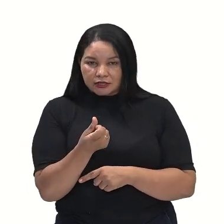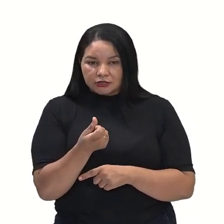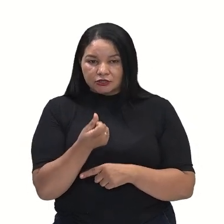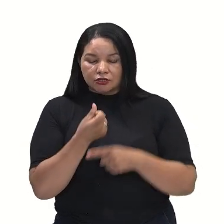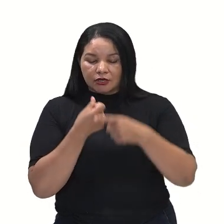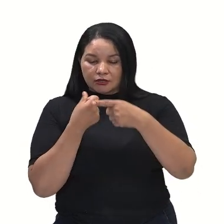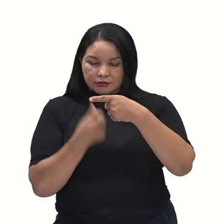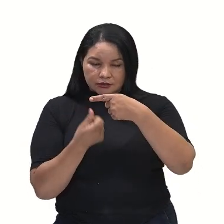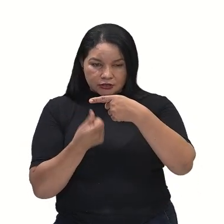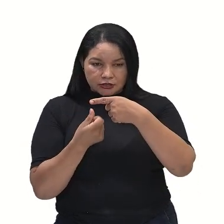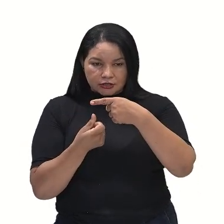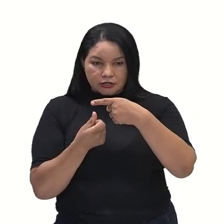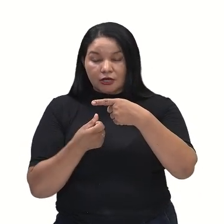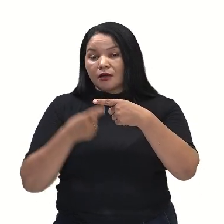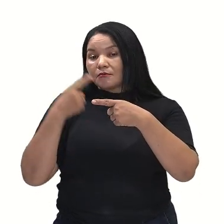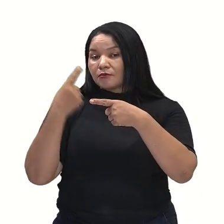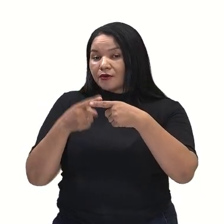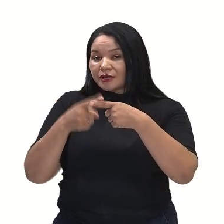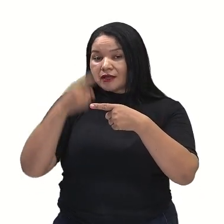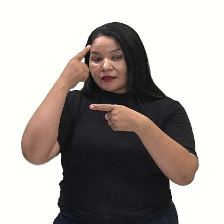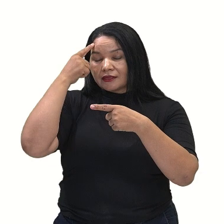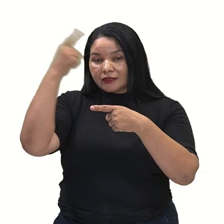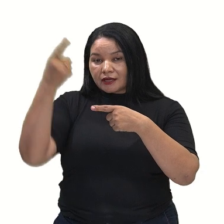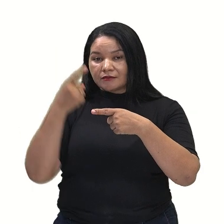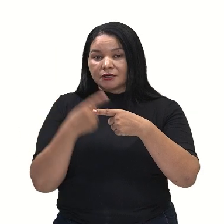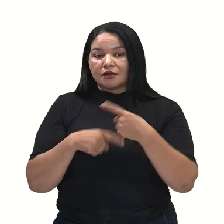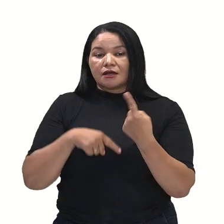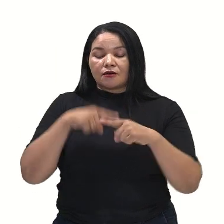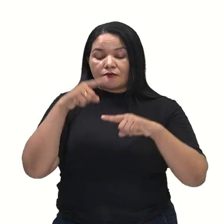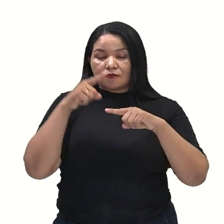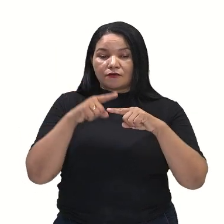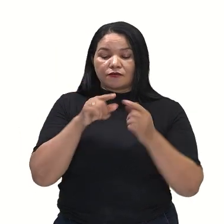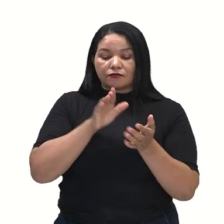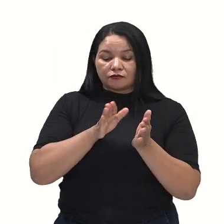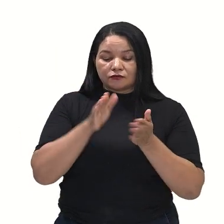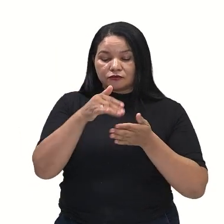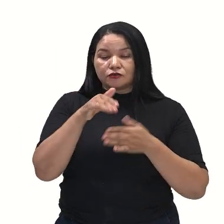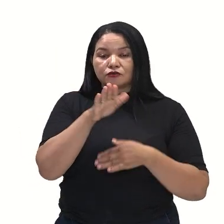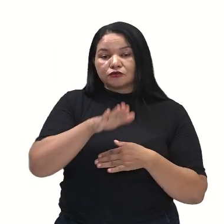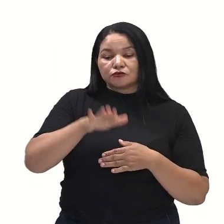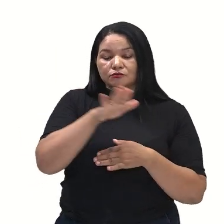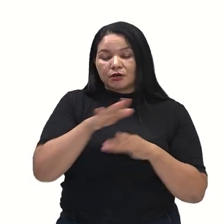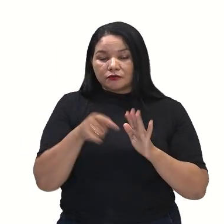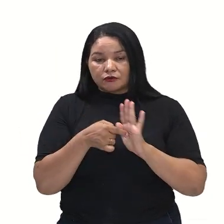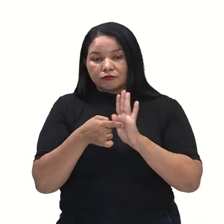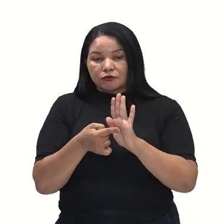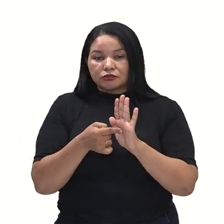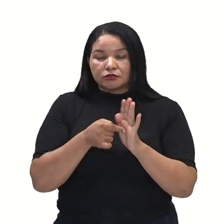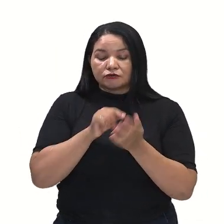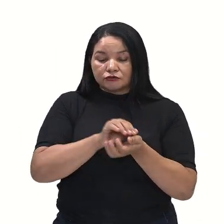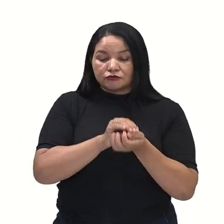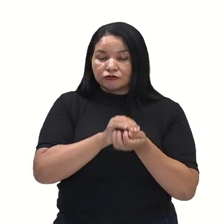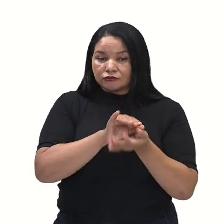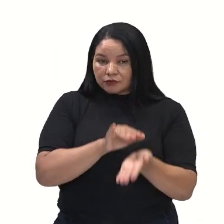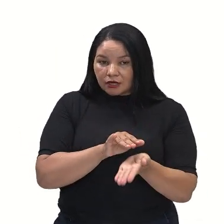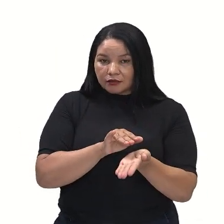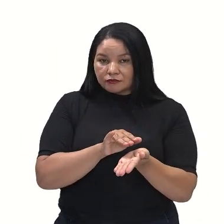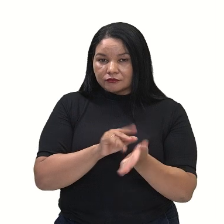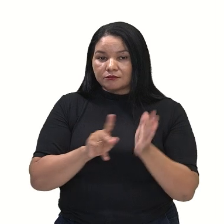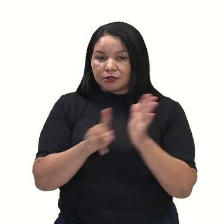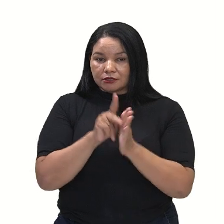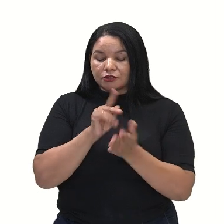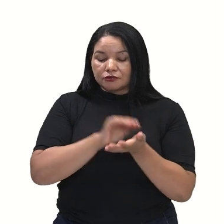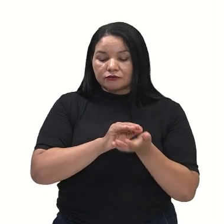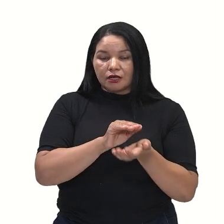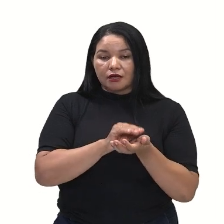6 elementos, pessoal, que formam justamente o espaço amostral do lançamento de um dado, tá bom? E de acordo